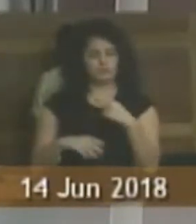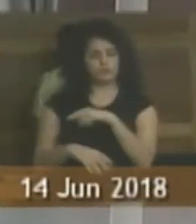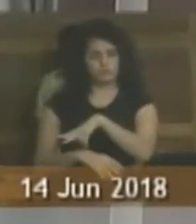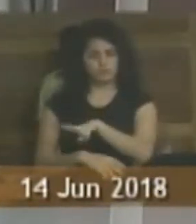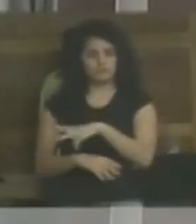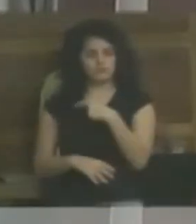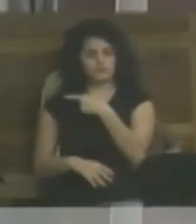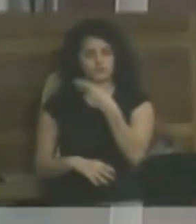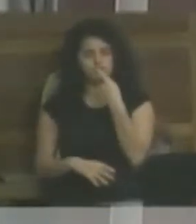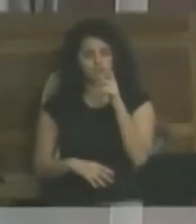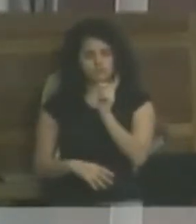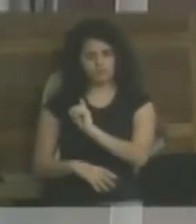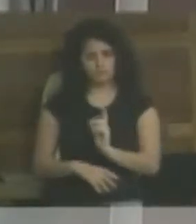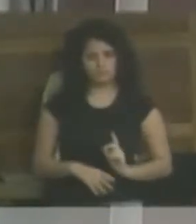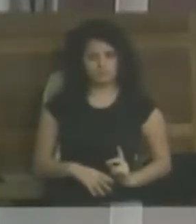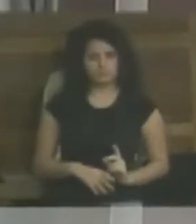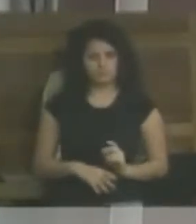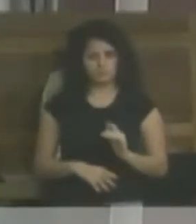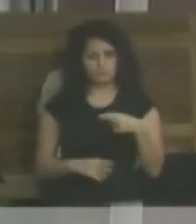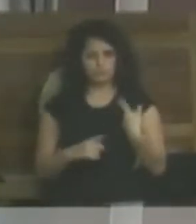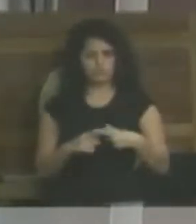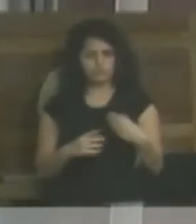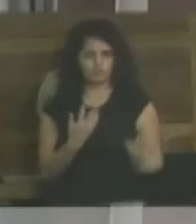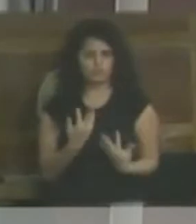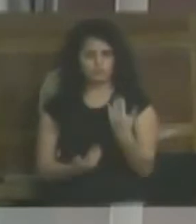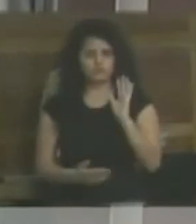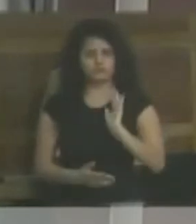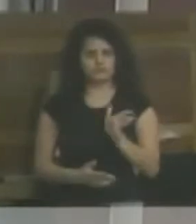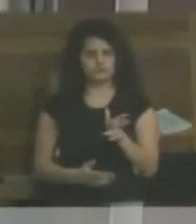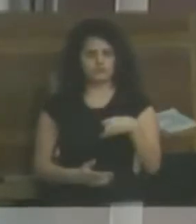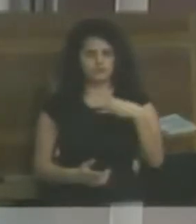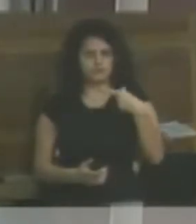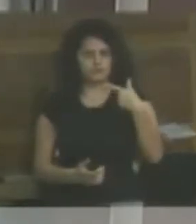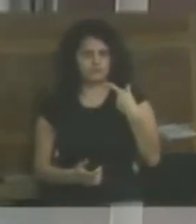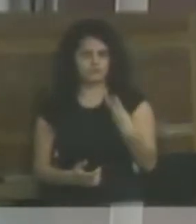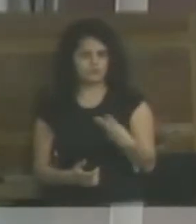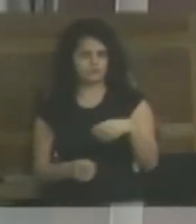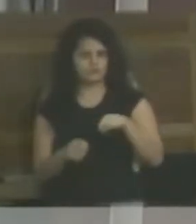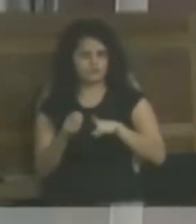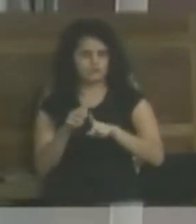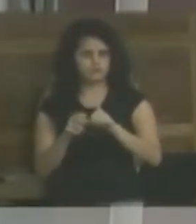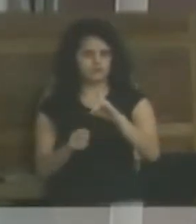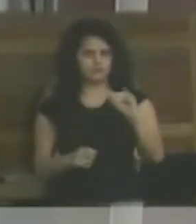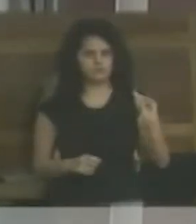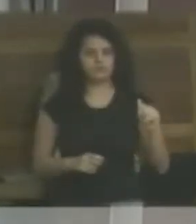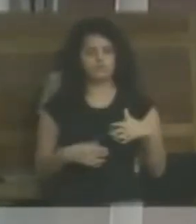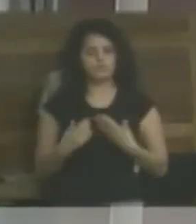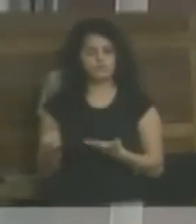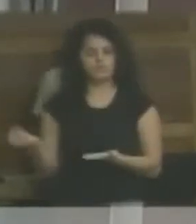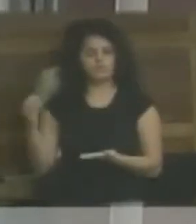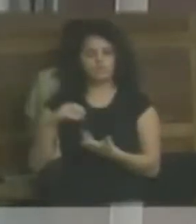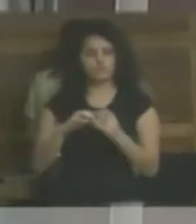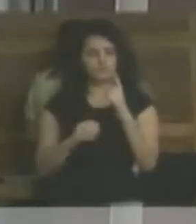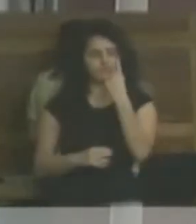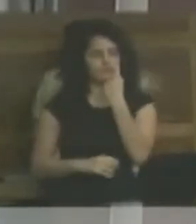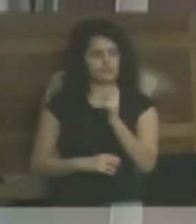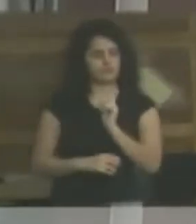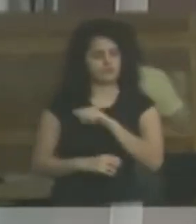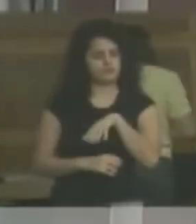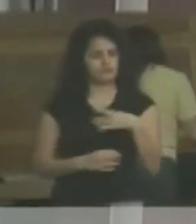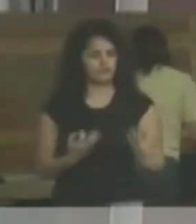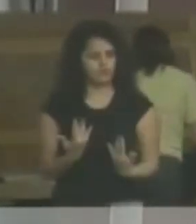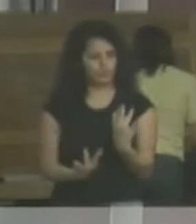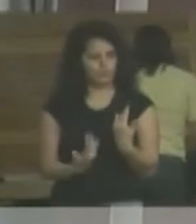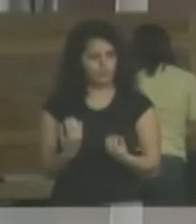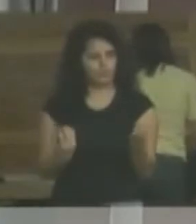falaram que não são eles, que às vezes o fogo já está lá há 2, 3 dias e quando entornam lá o lixo, o entulho, esse fogo